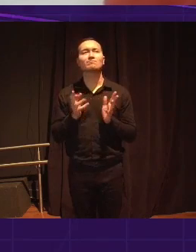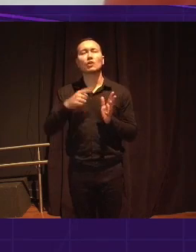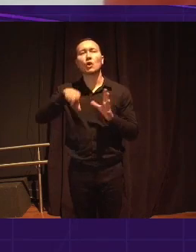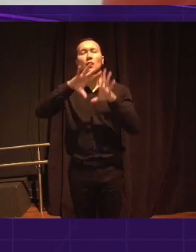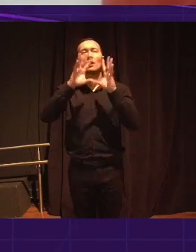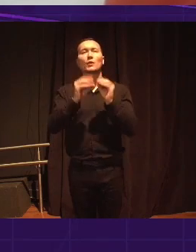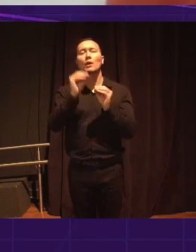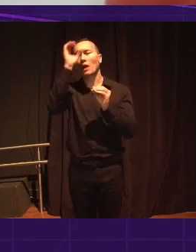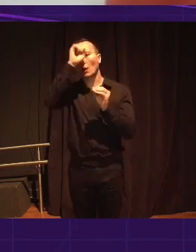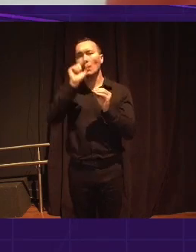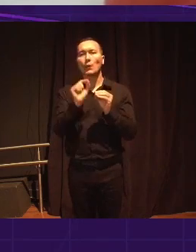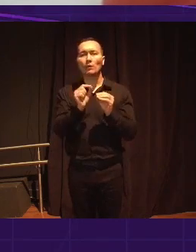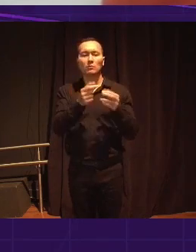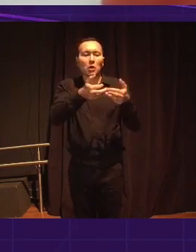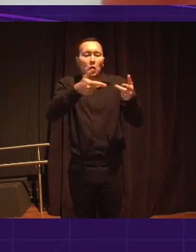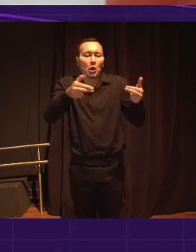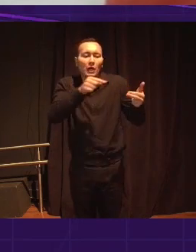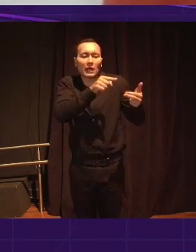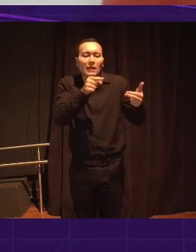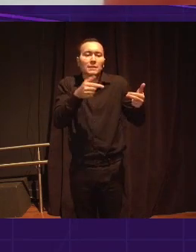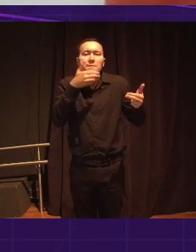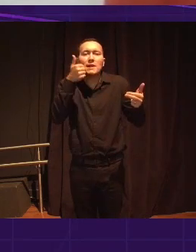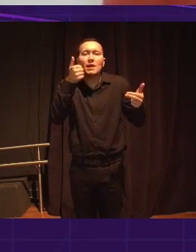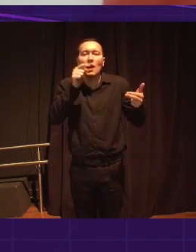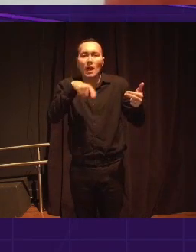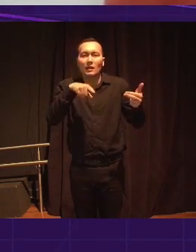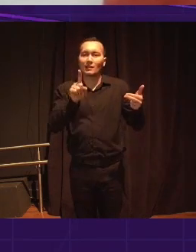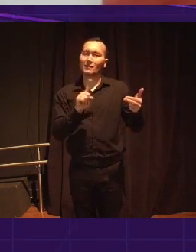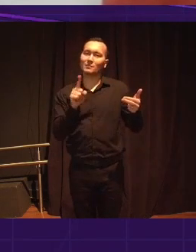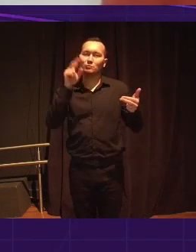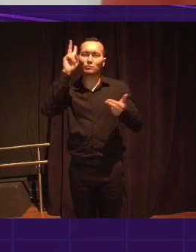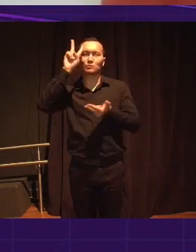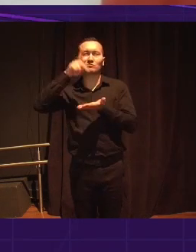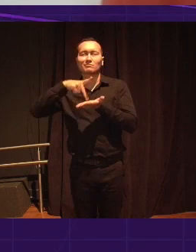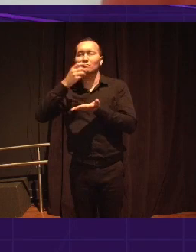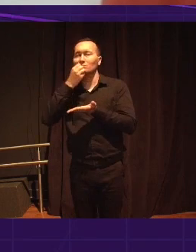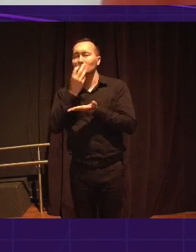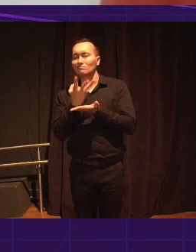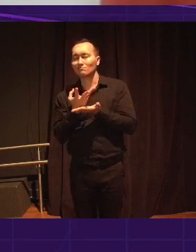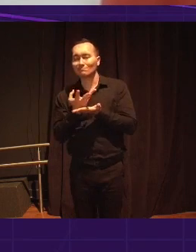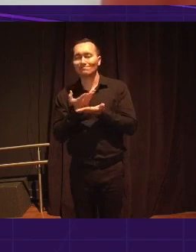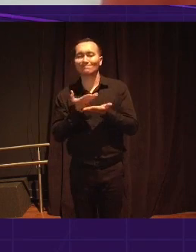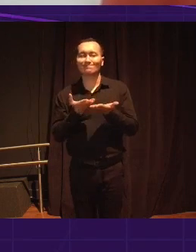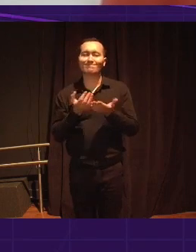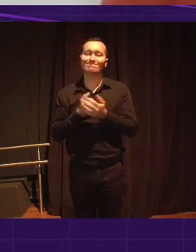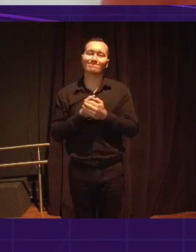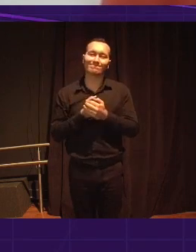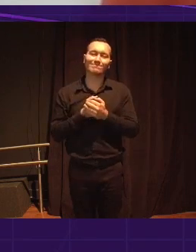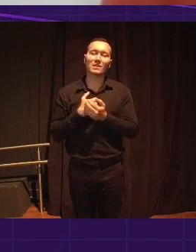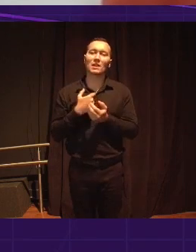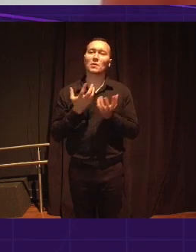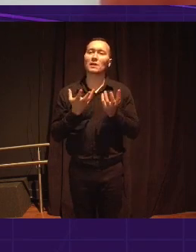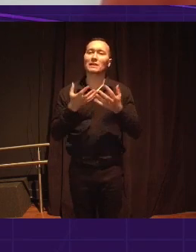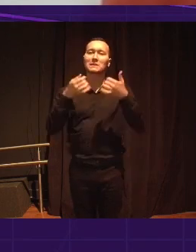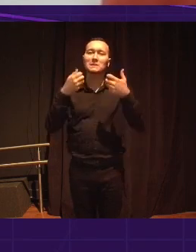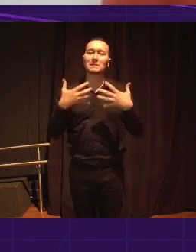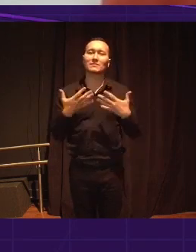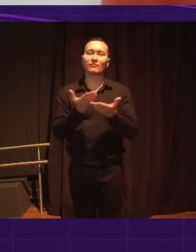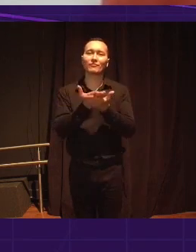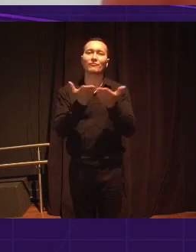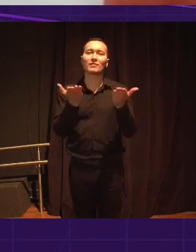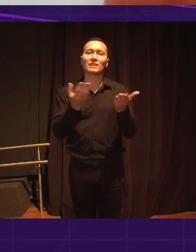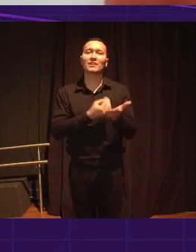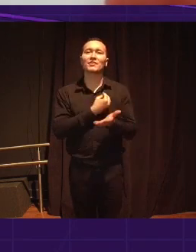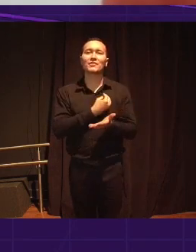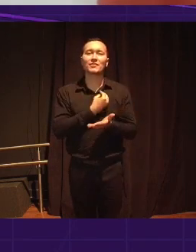vida não são coisas, né? São boas histórias. Então, eu queria dizer aqui para vocês que vocês vivem com